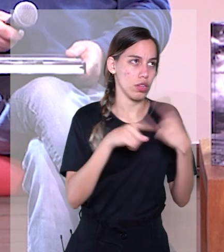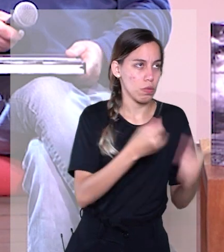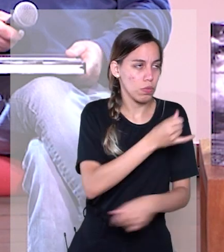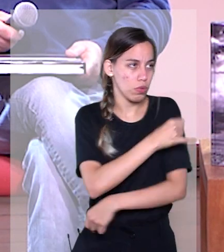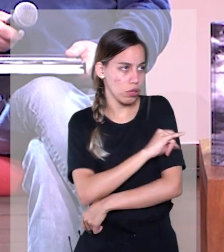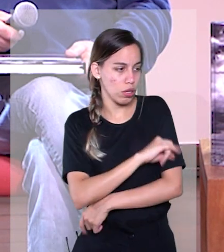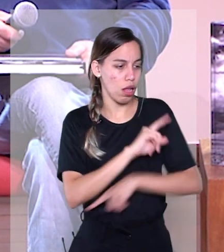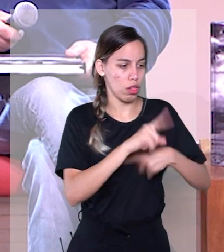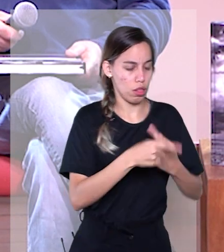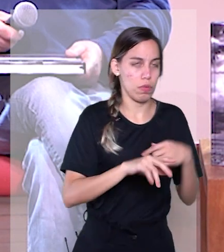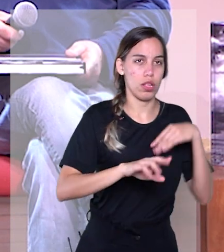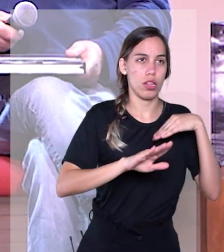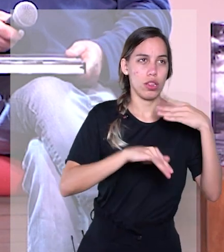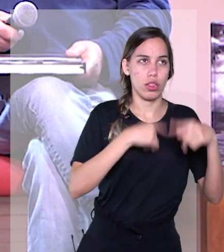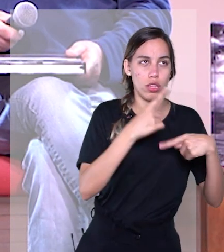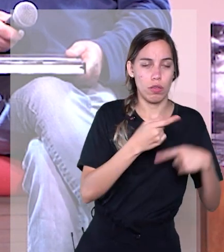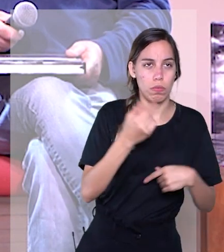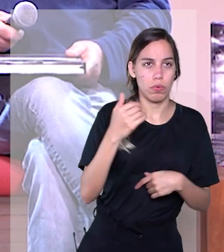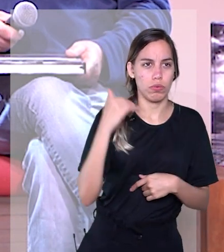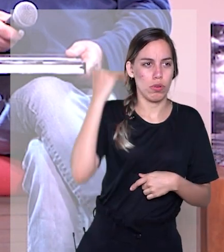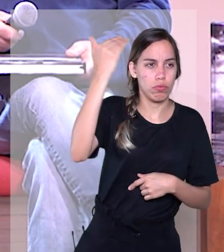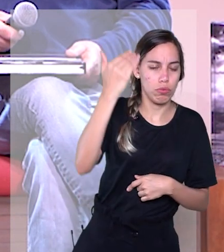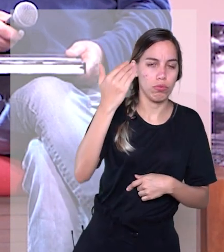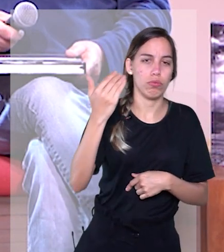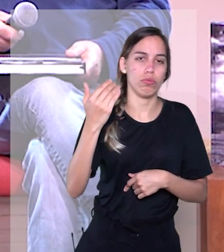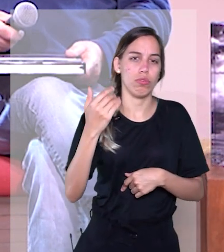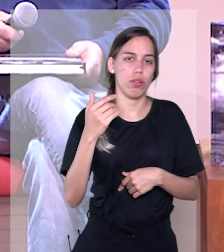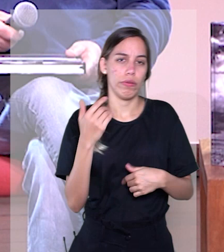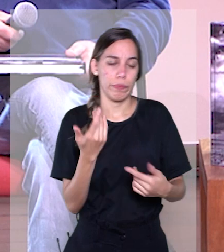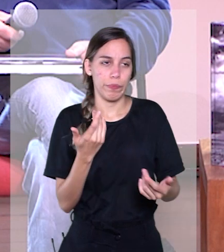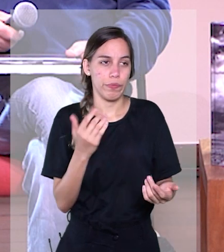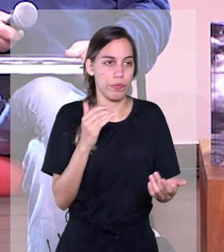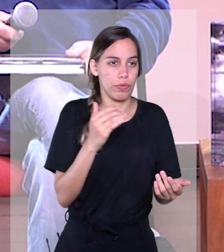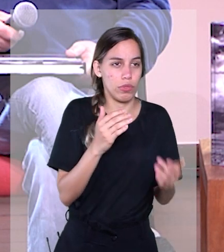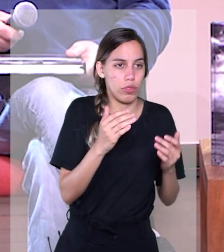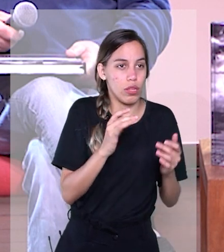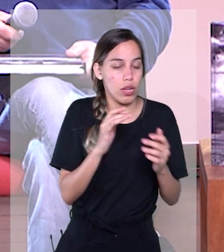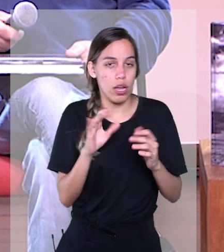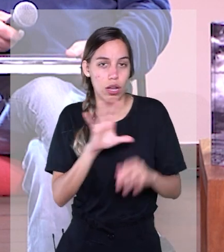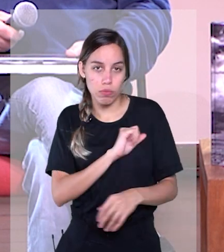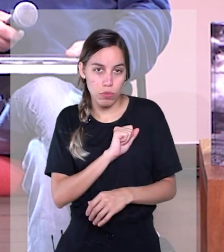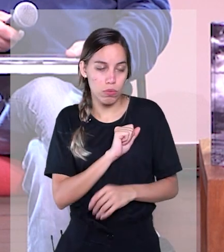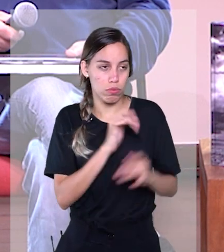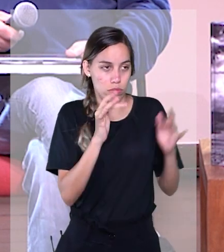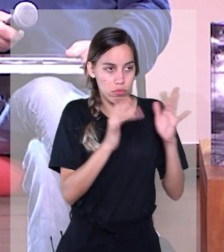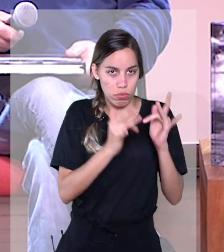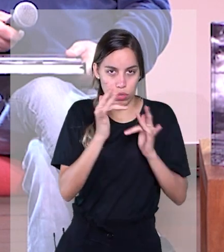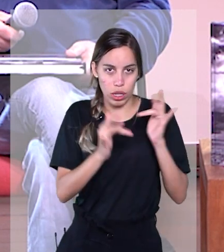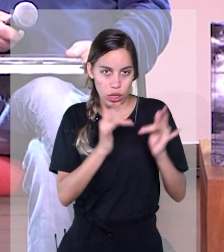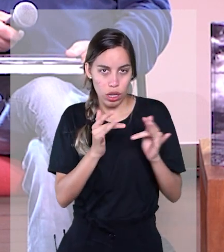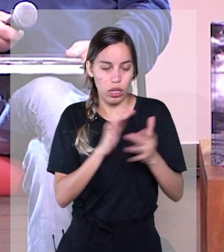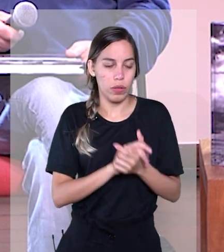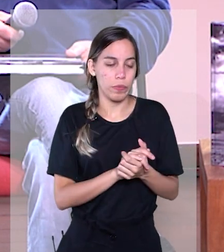sobre a vida adulta, sobre amores e não amores, e coisas